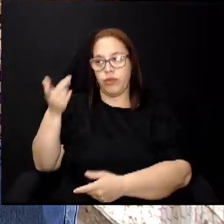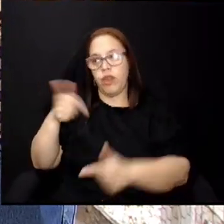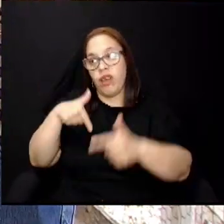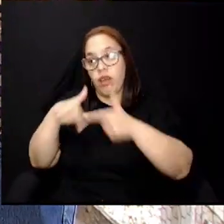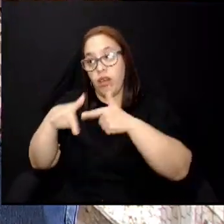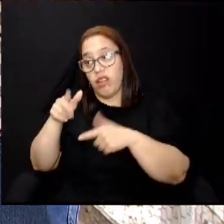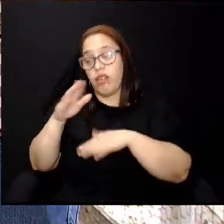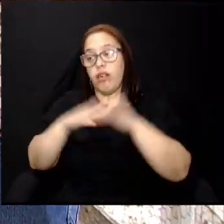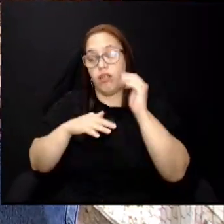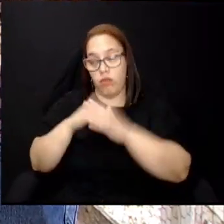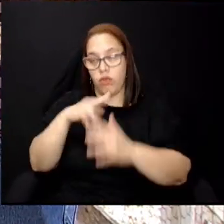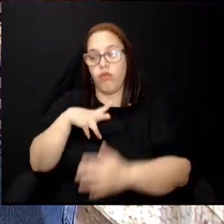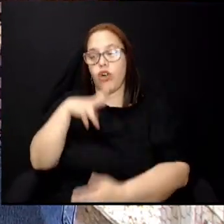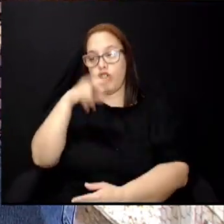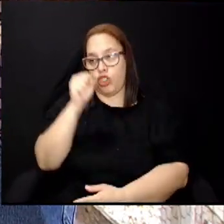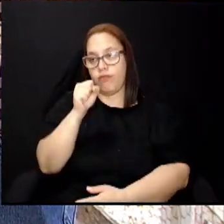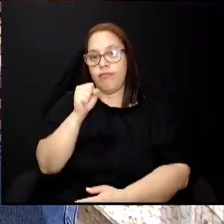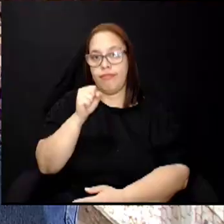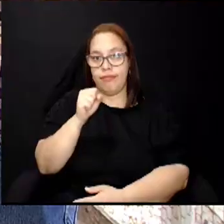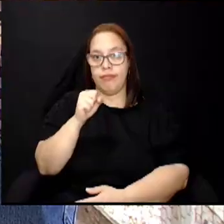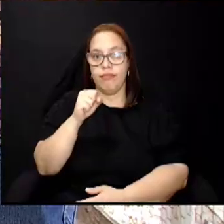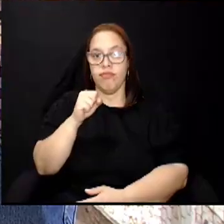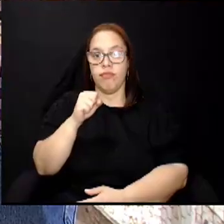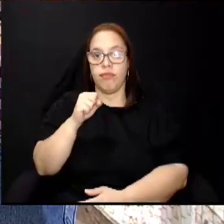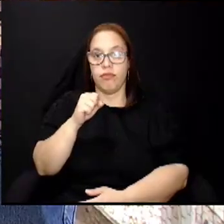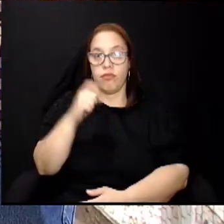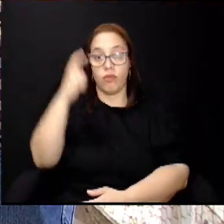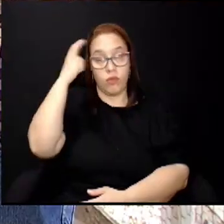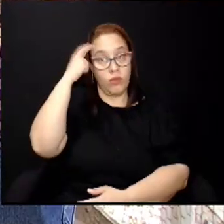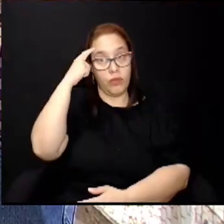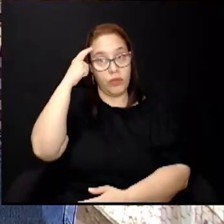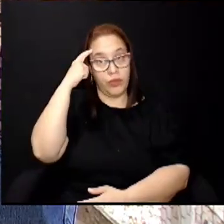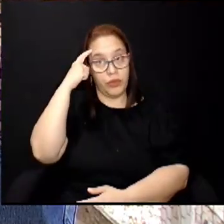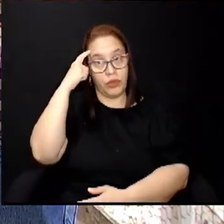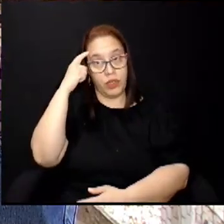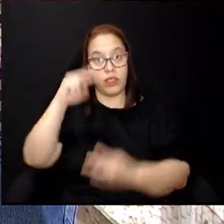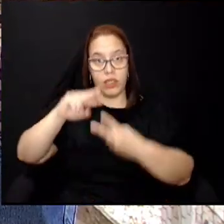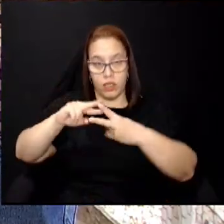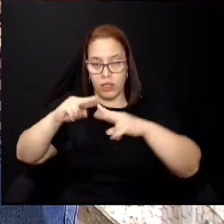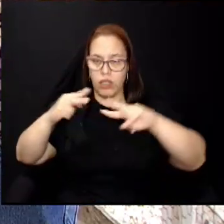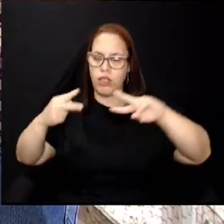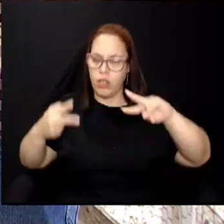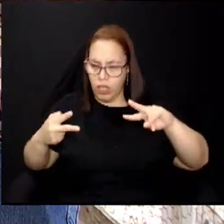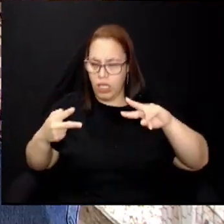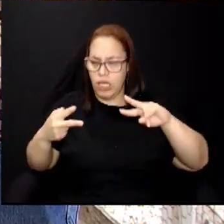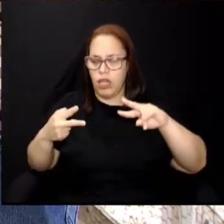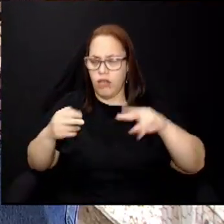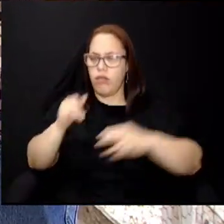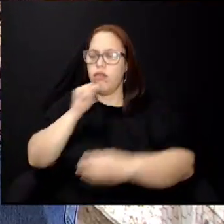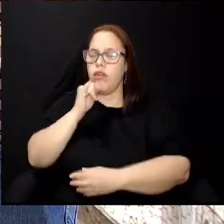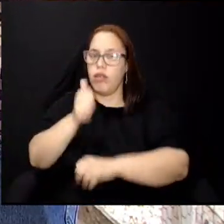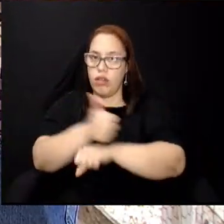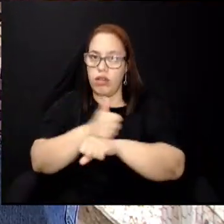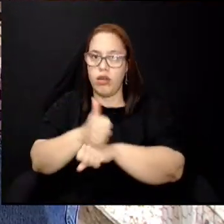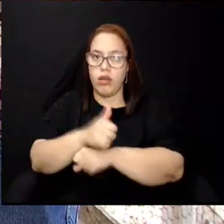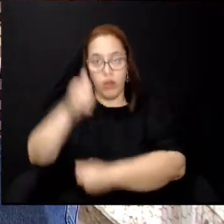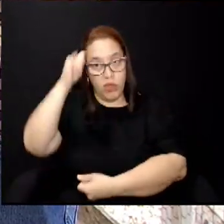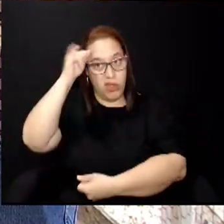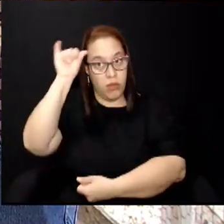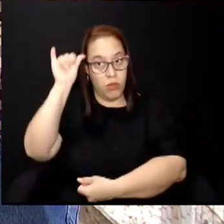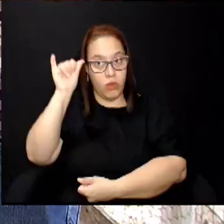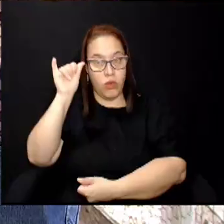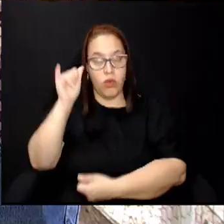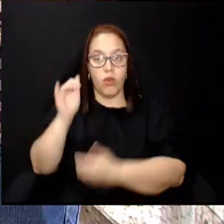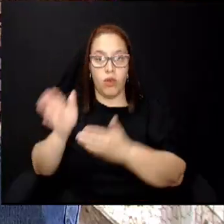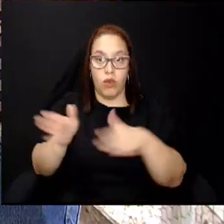forte. Quando a gente já pensa nas áreas de melhoramento genético, por exemplo, produção de bovinos, produção de bovino